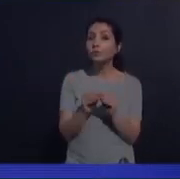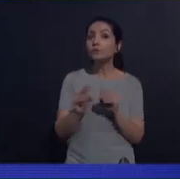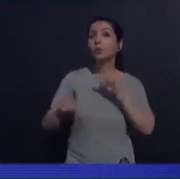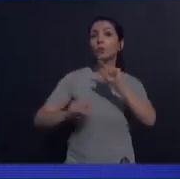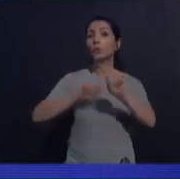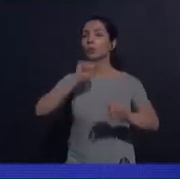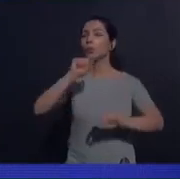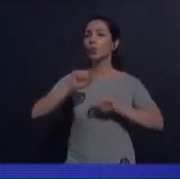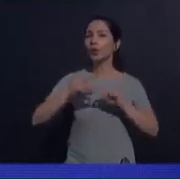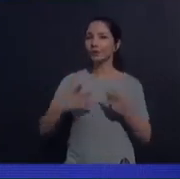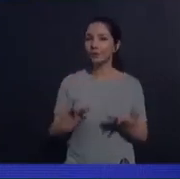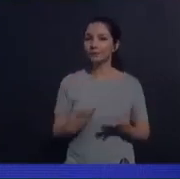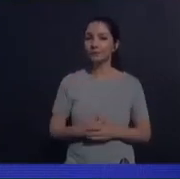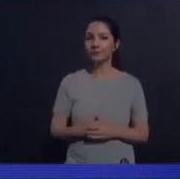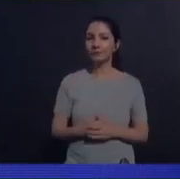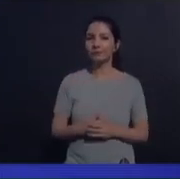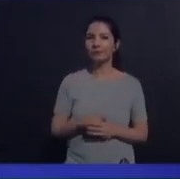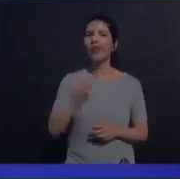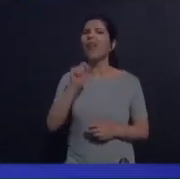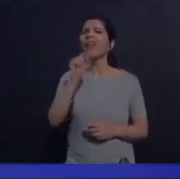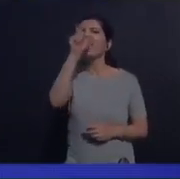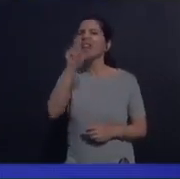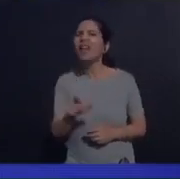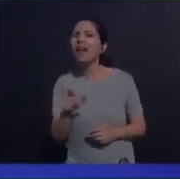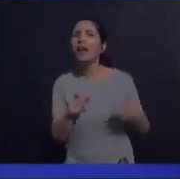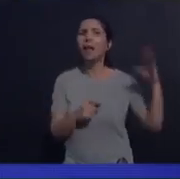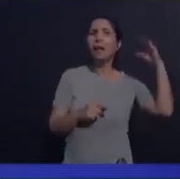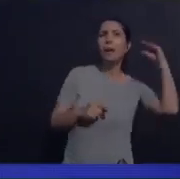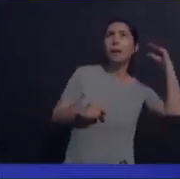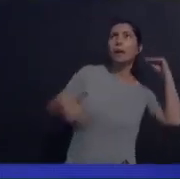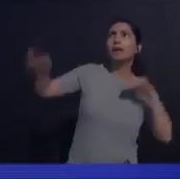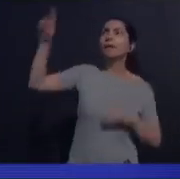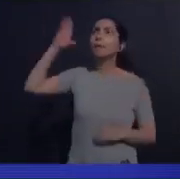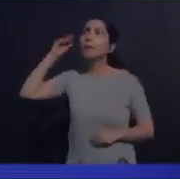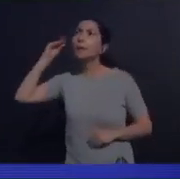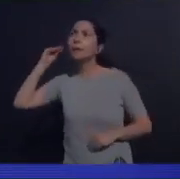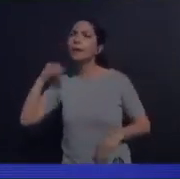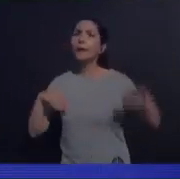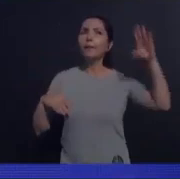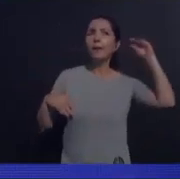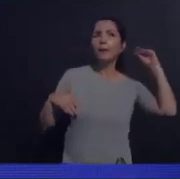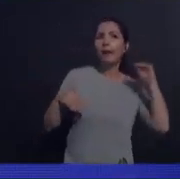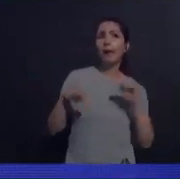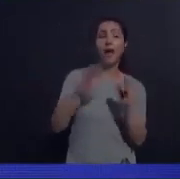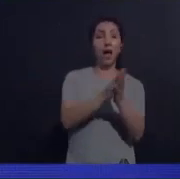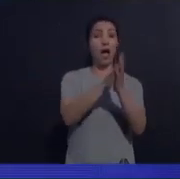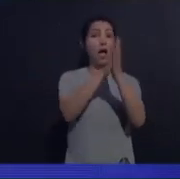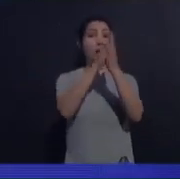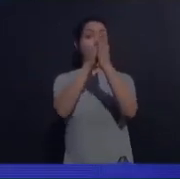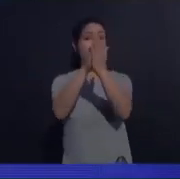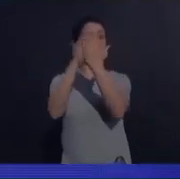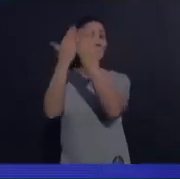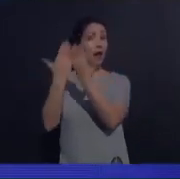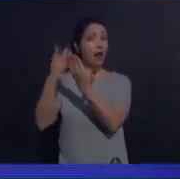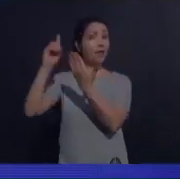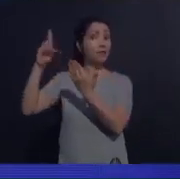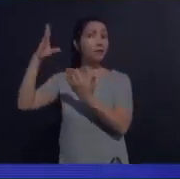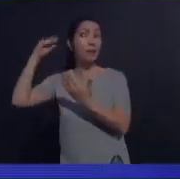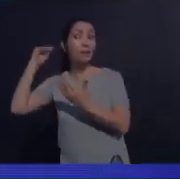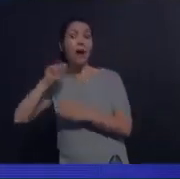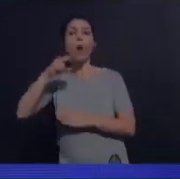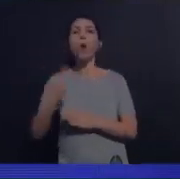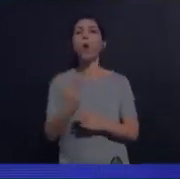seguinte: qual voz você tem ouvido mais na sua vida? Da palavra de Deus ou das ameaças do